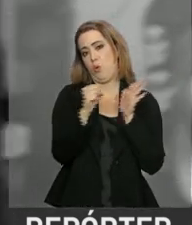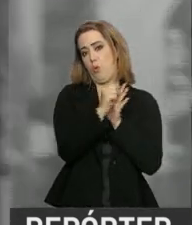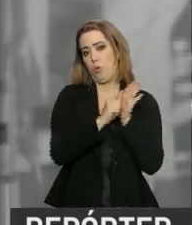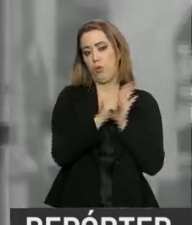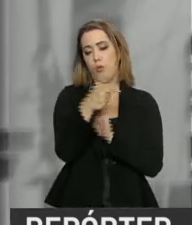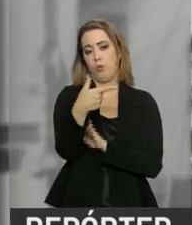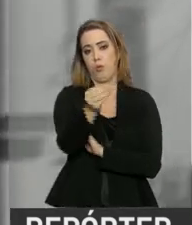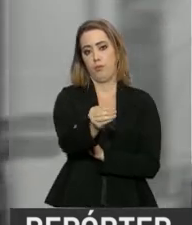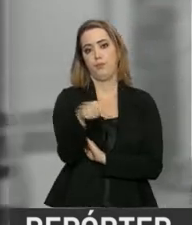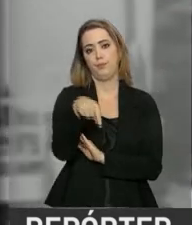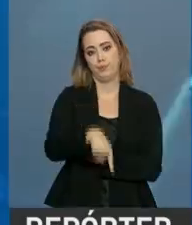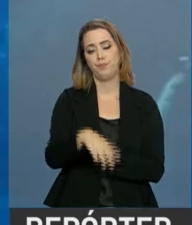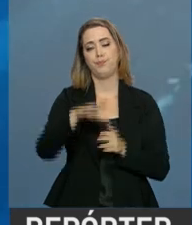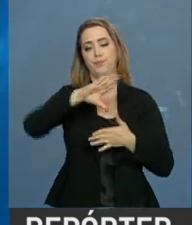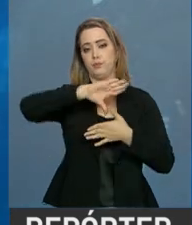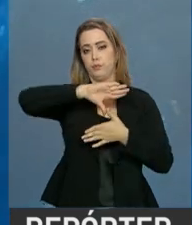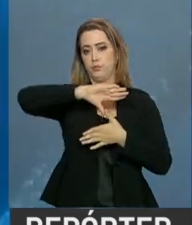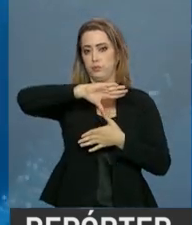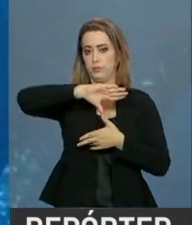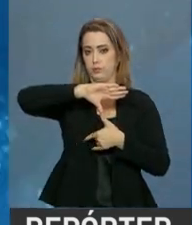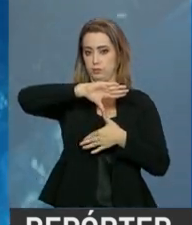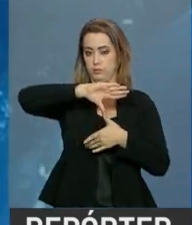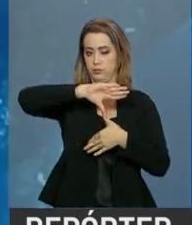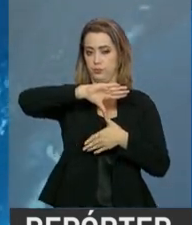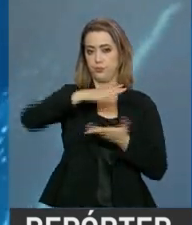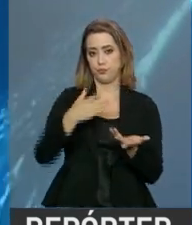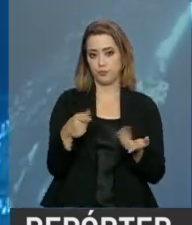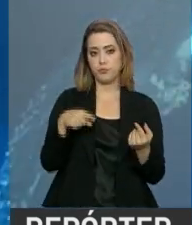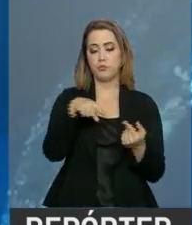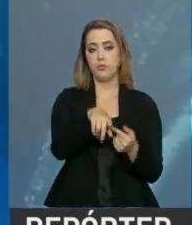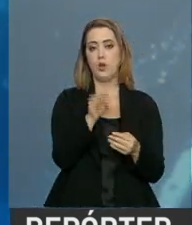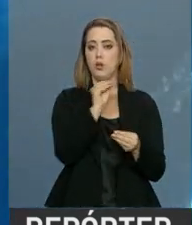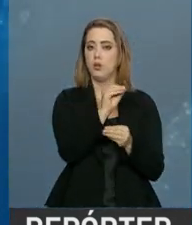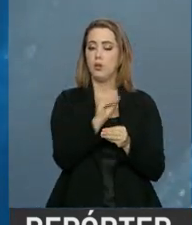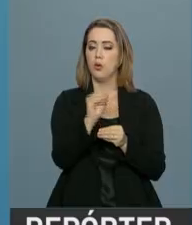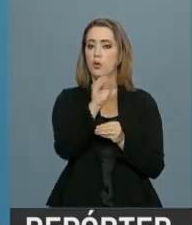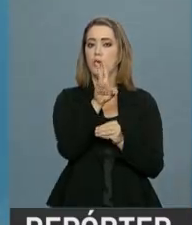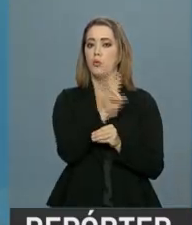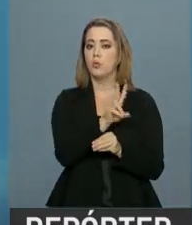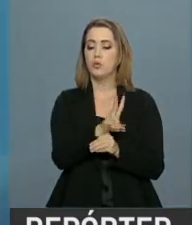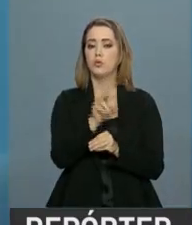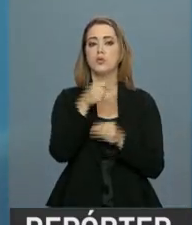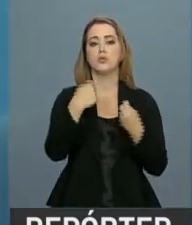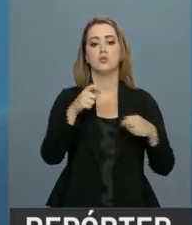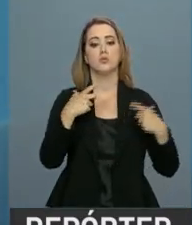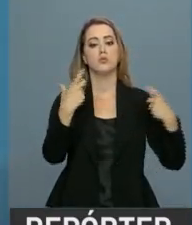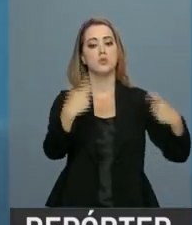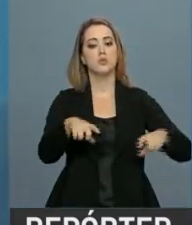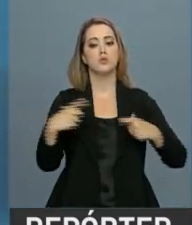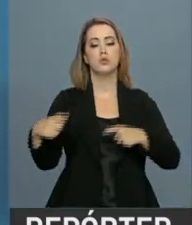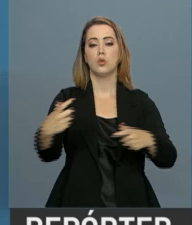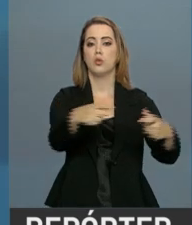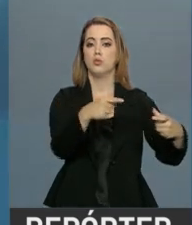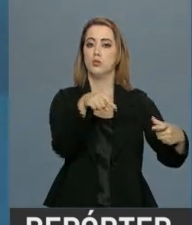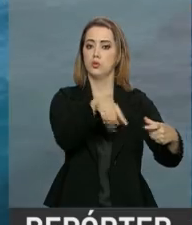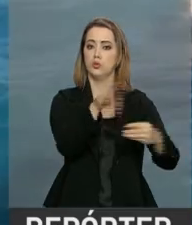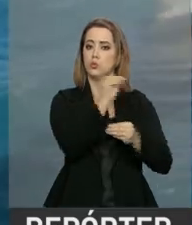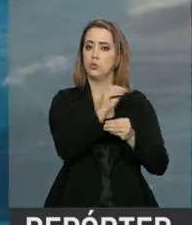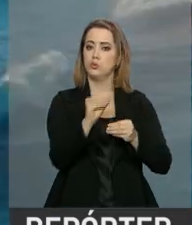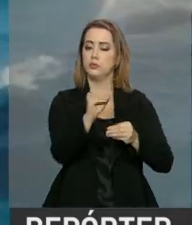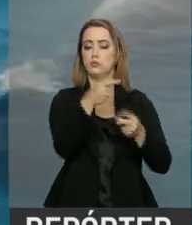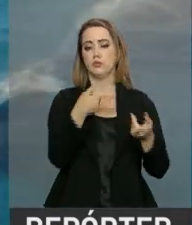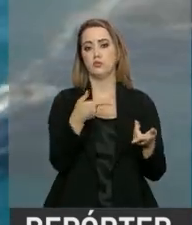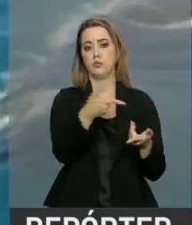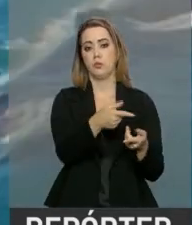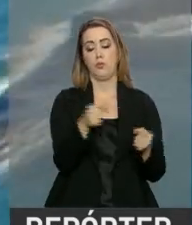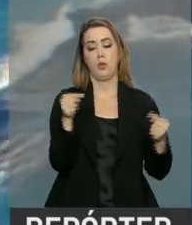delas no hemisfério sul para proteger estes animais o Brasil apoia a criação do Santuário de baleias do Atlântico Sul o